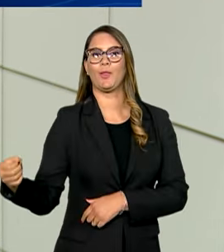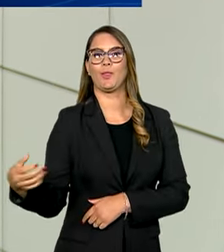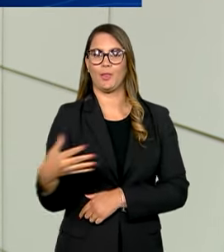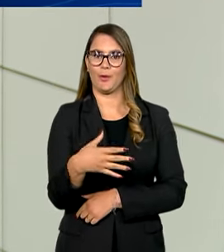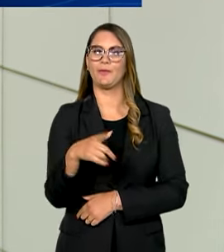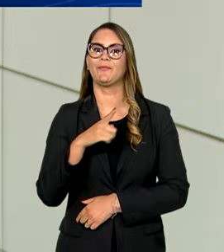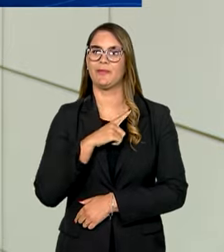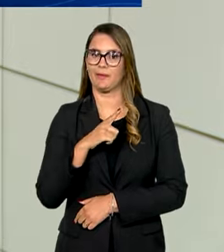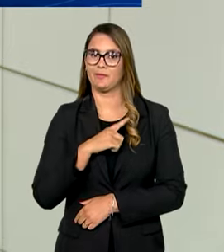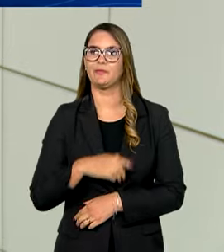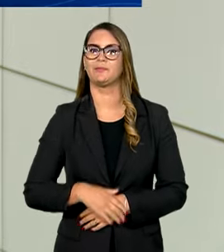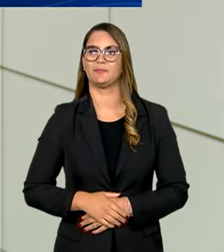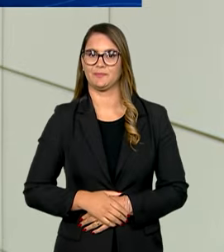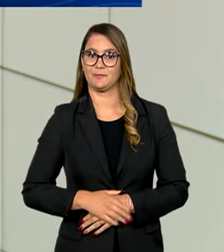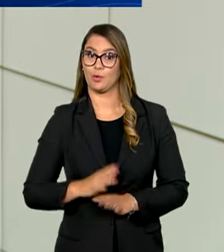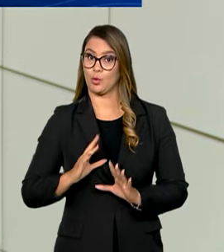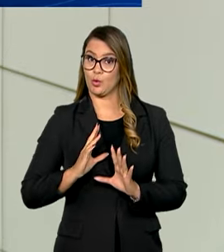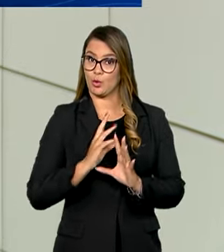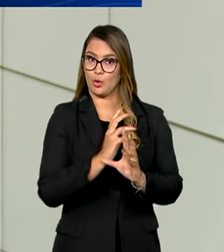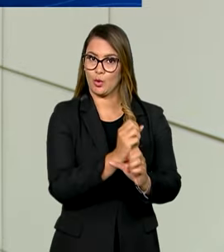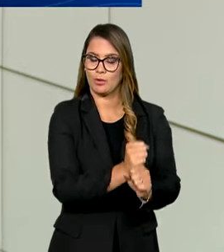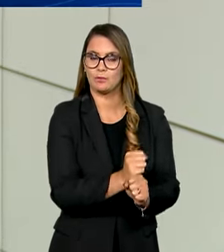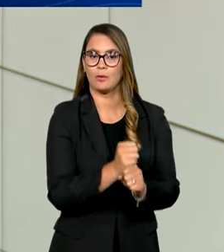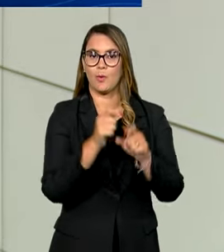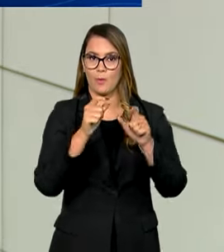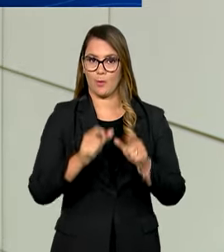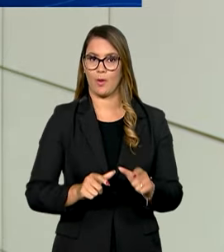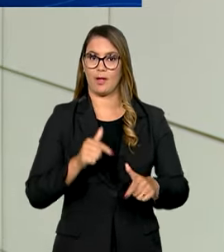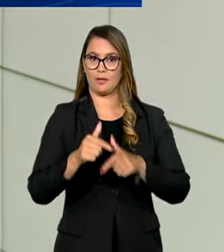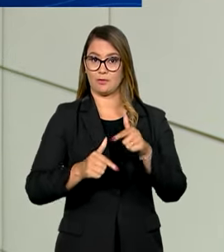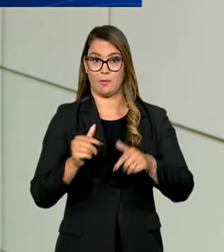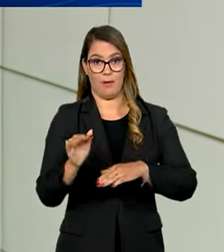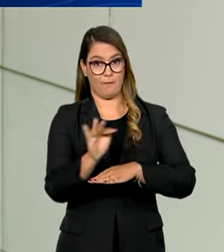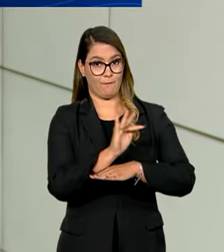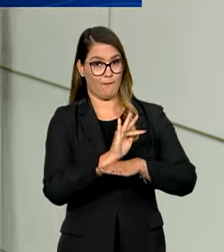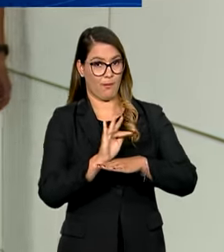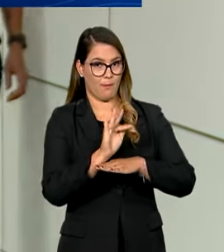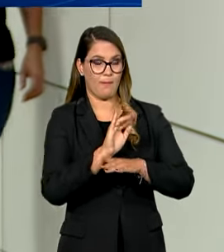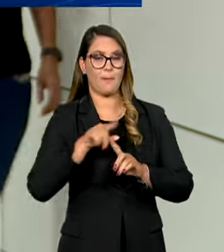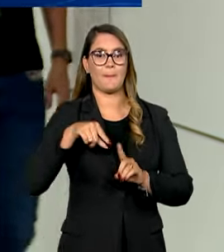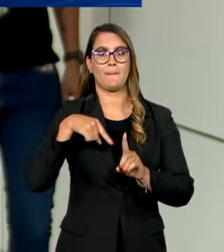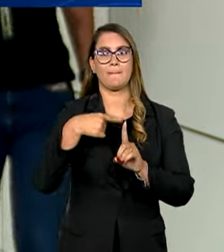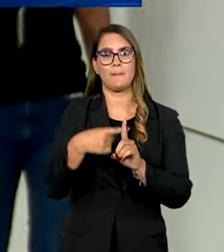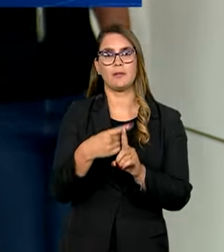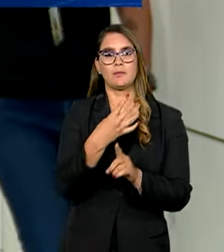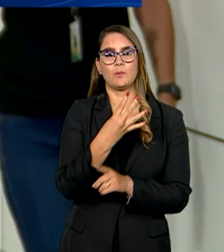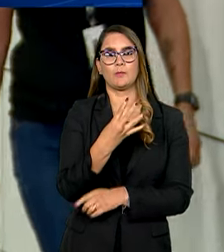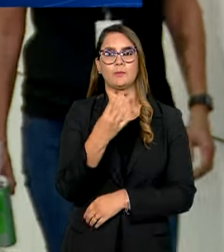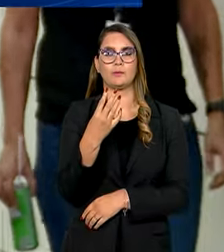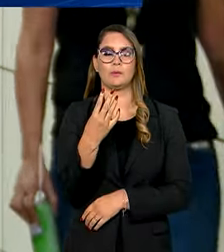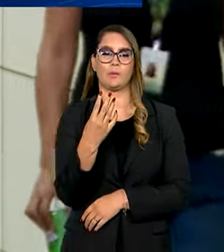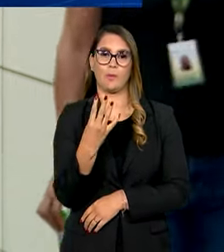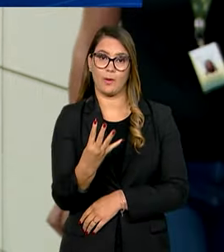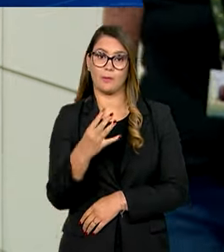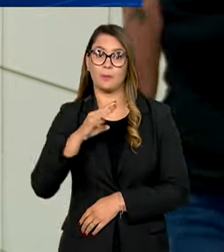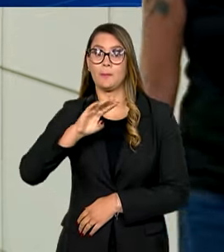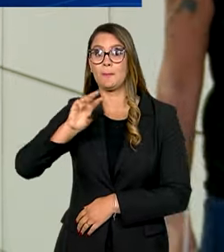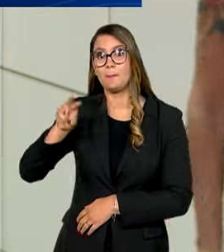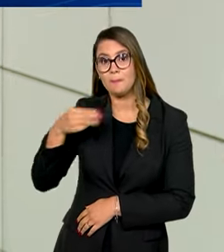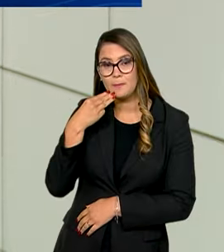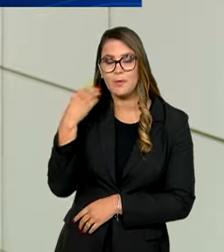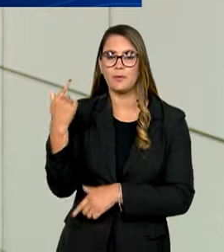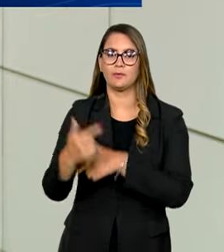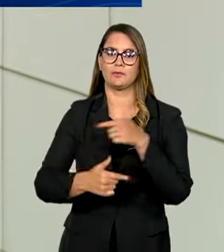criados. O estoque total de postos de trabalho formais é de mais de 44 milhões de